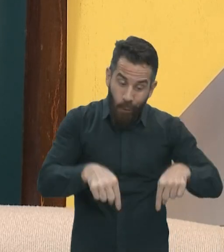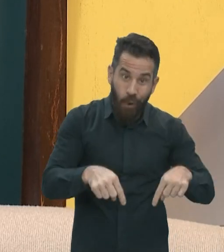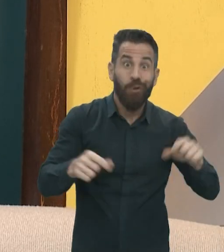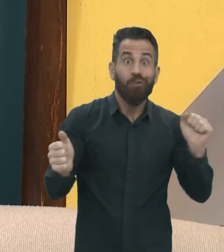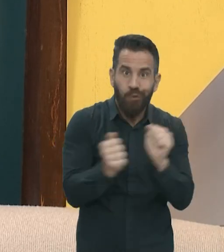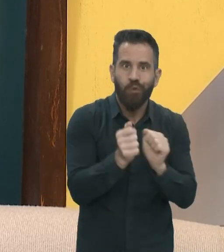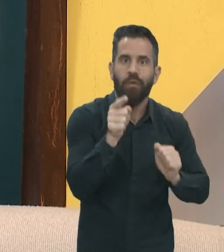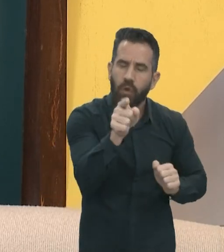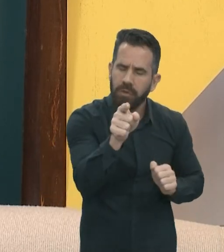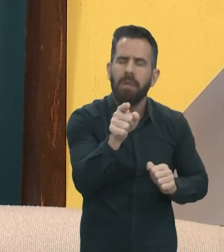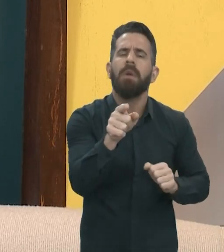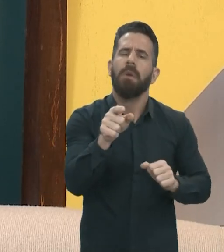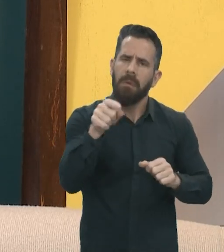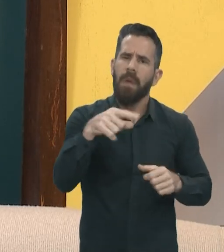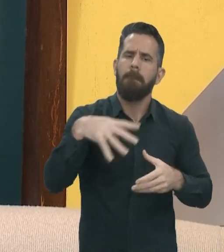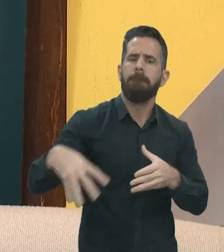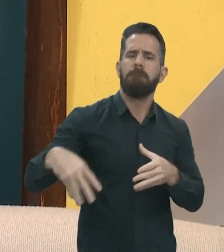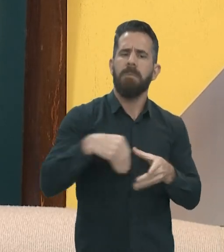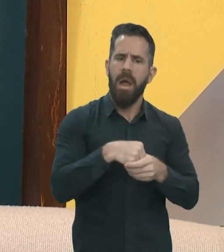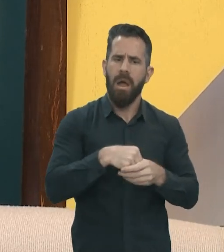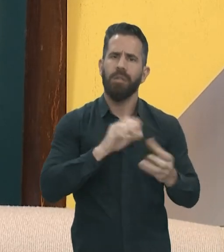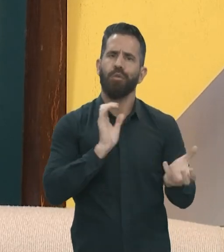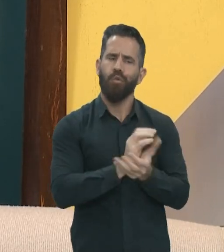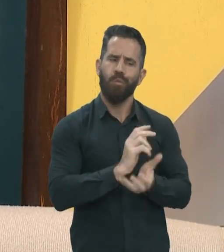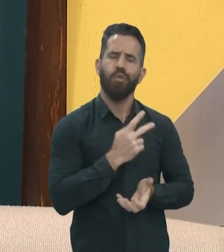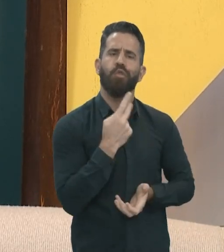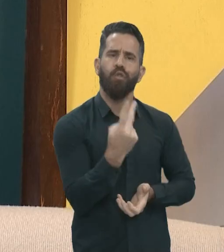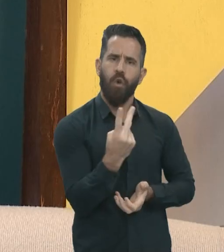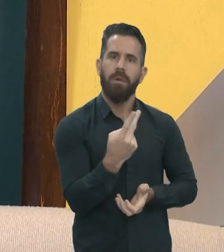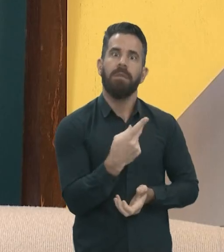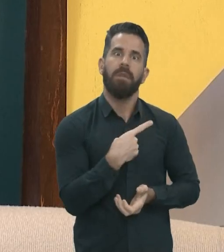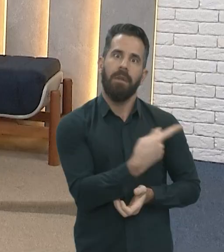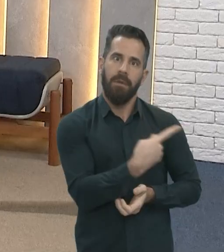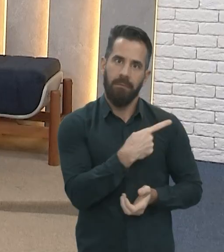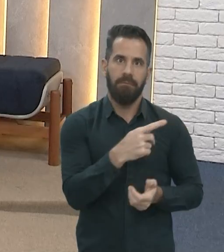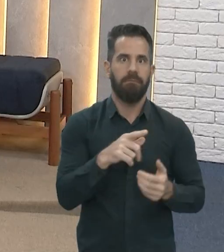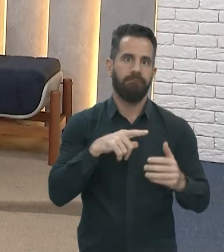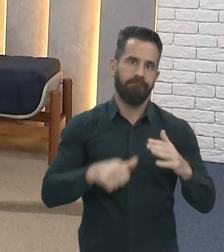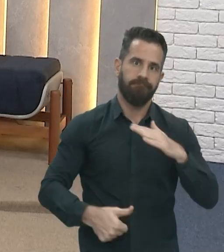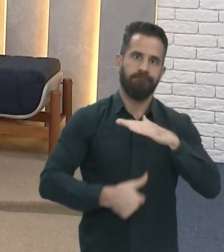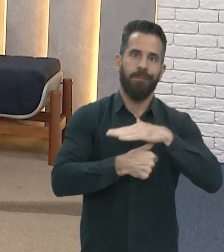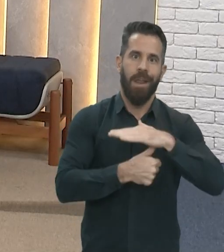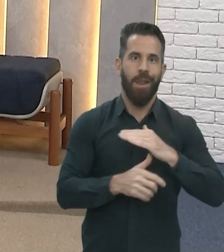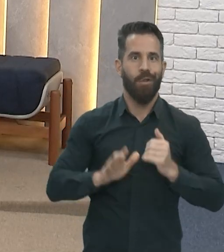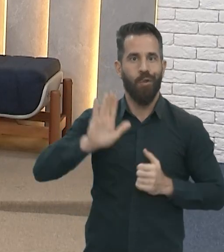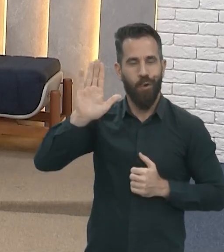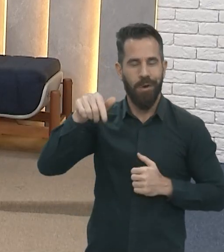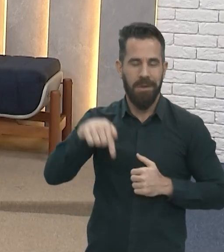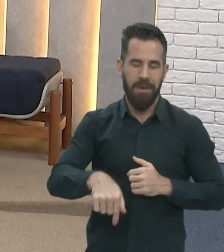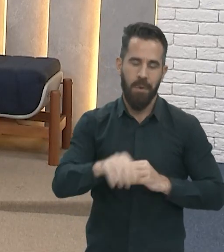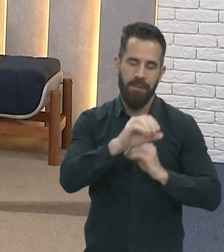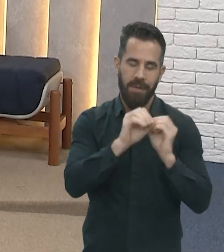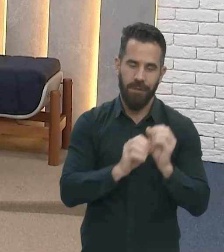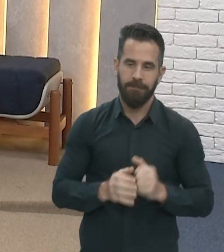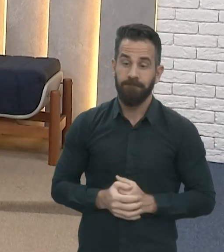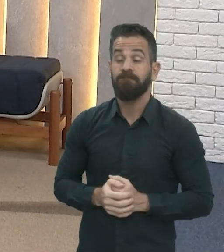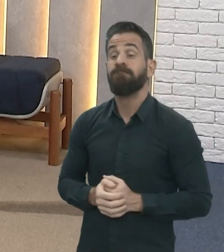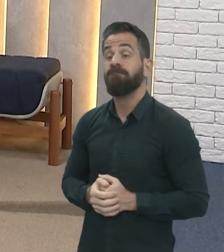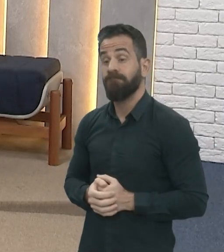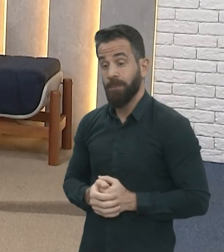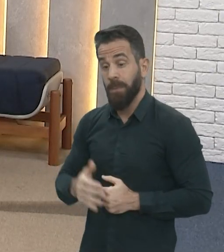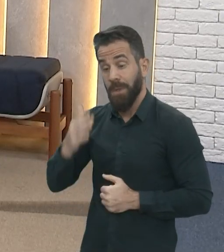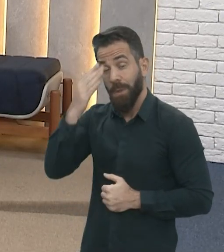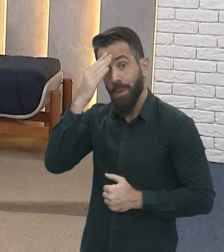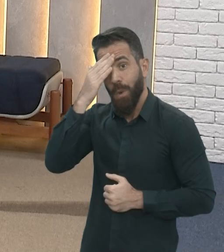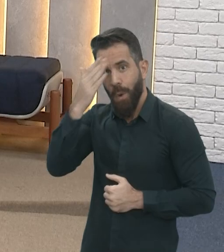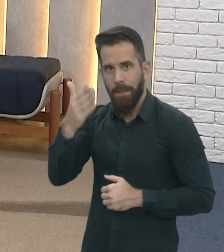fazer parte, né? Chapa 2 para a reitoria da UFG. Agradeço então aos candidatos, muito obrigado por participar aqui